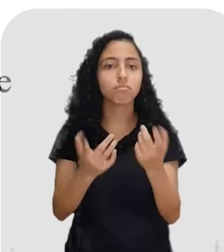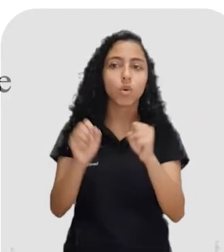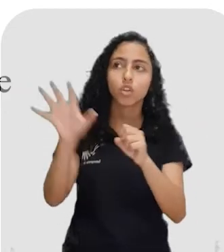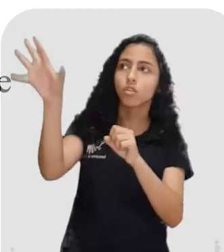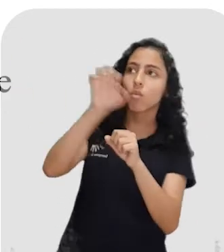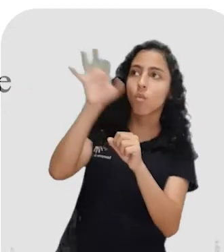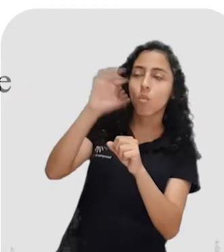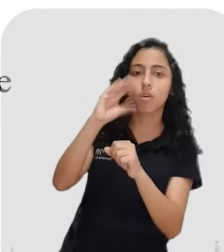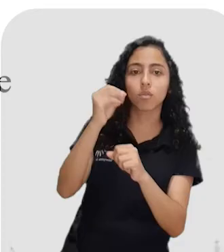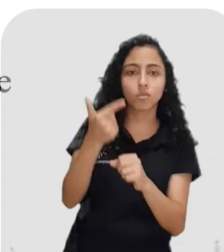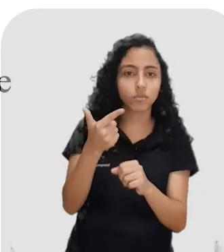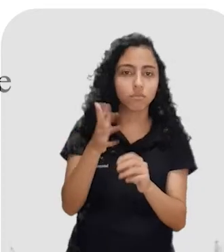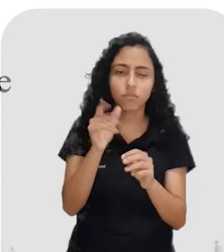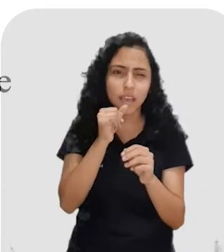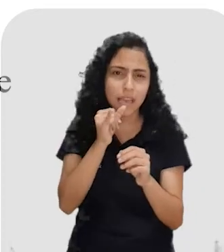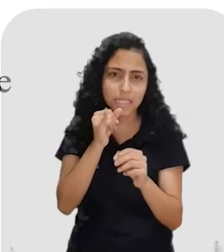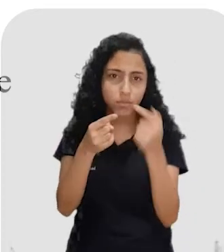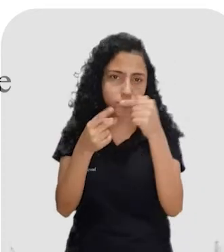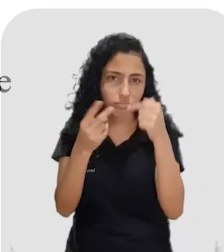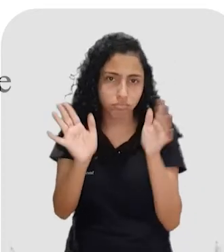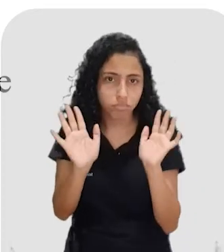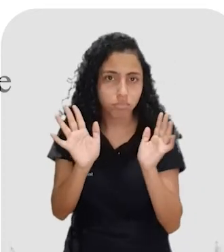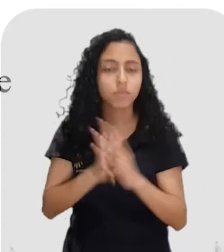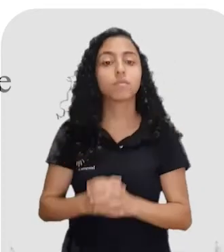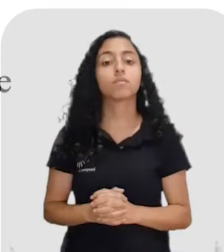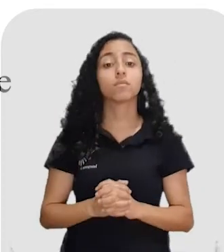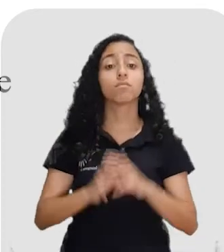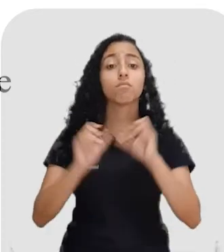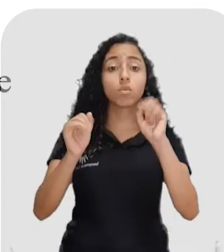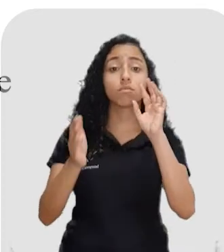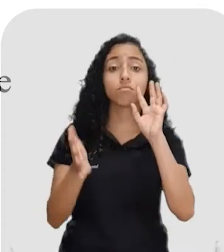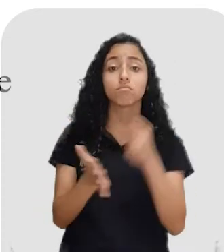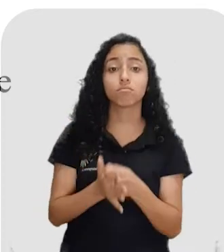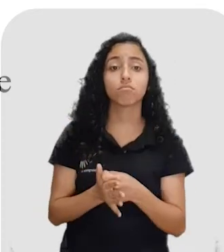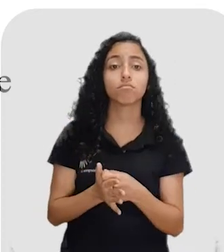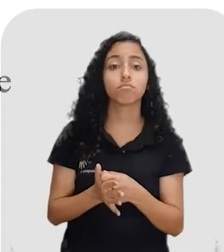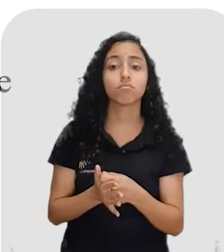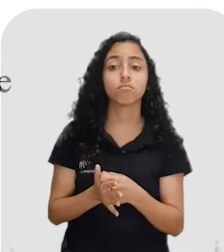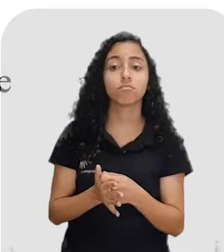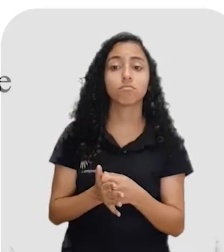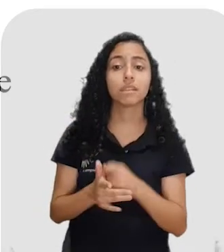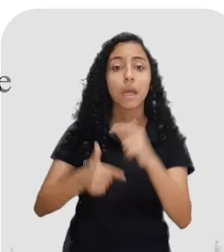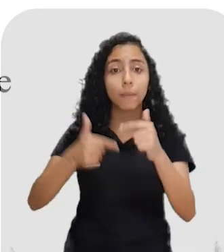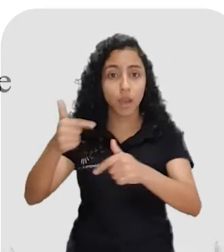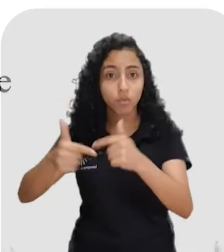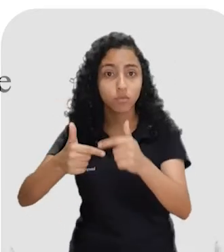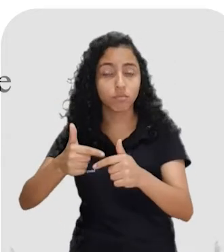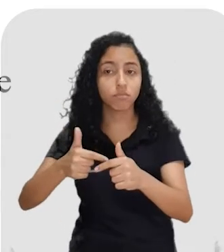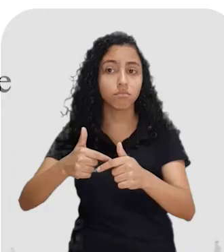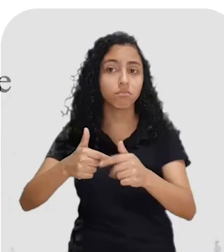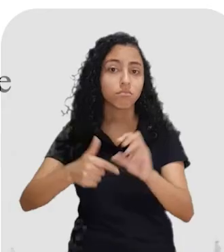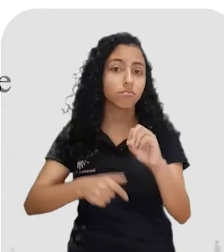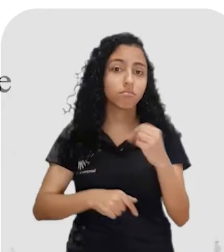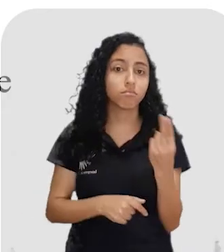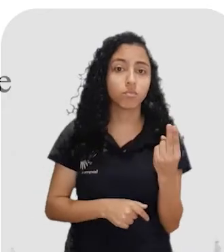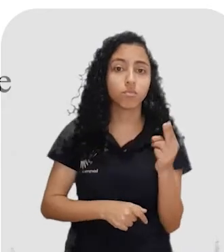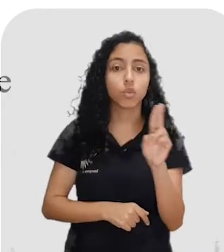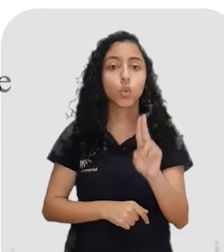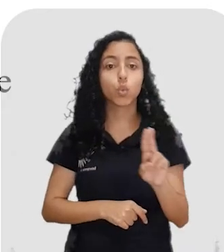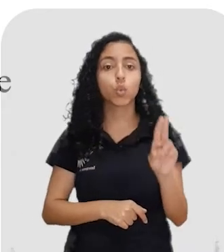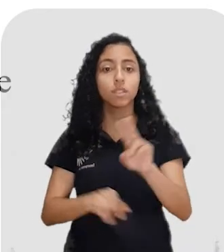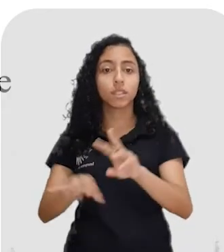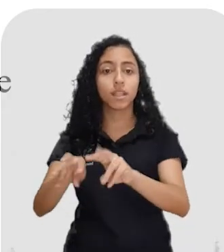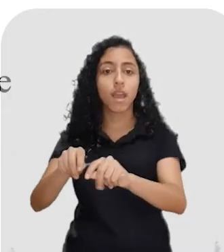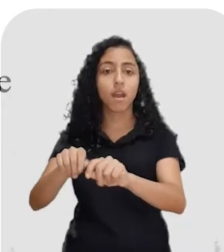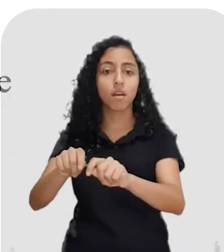serviço de sequestro de carbono. Então, estou dando alguns exemplos aqui. Então, eu posso definir a partir do valor desse serviço